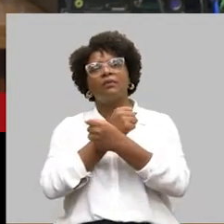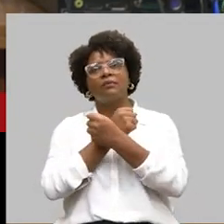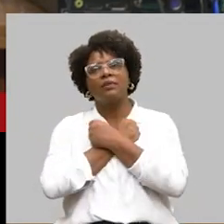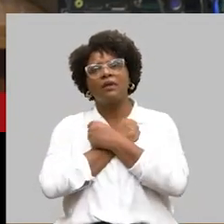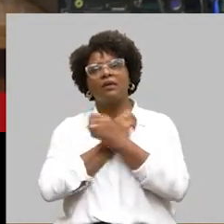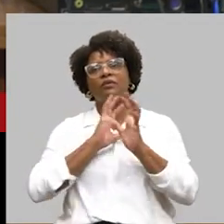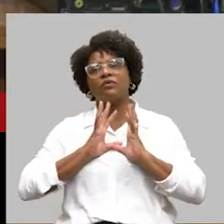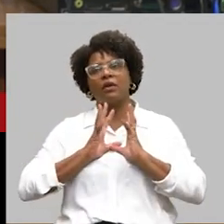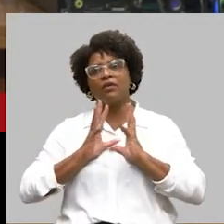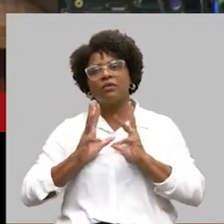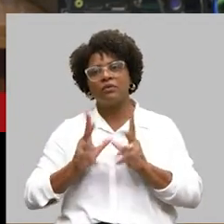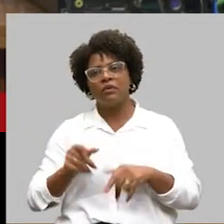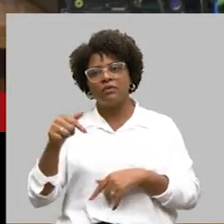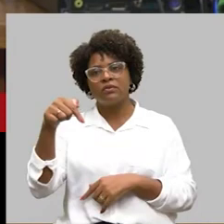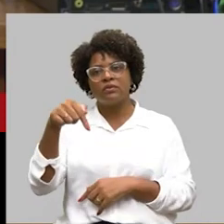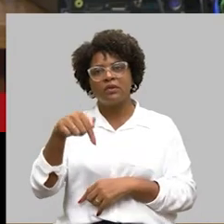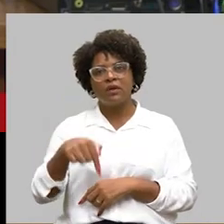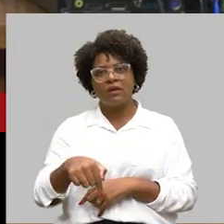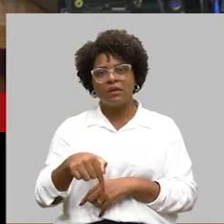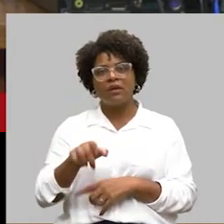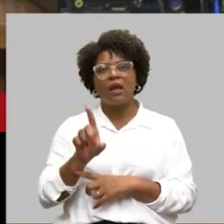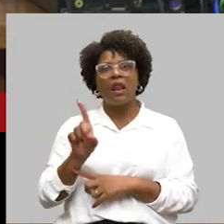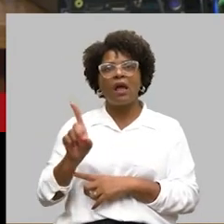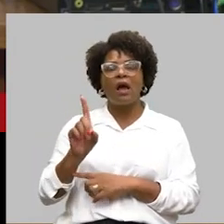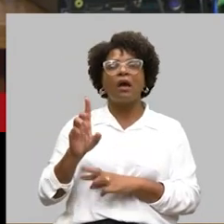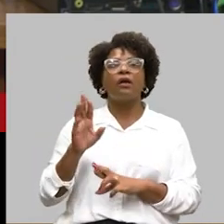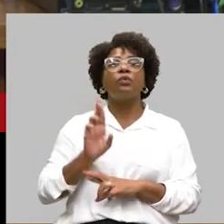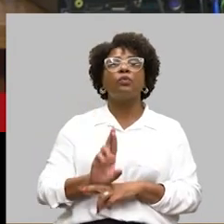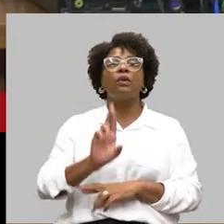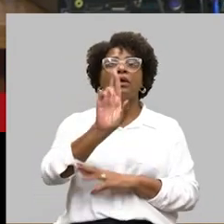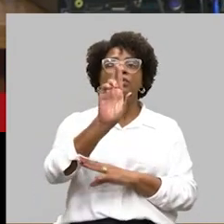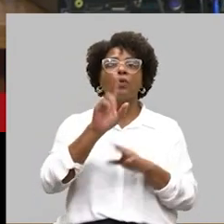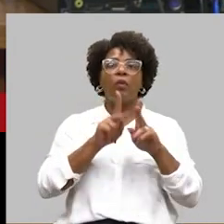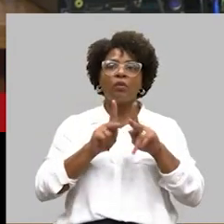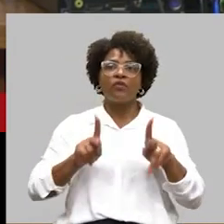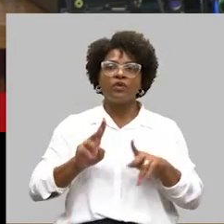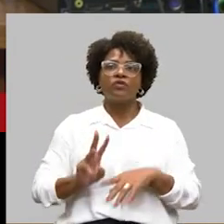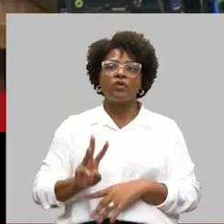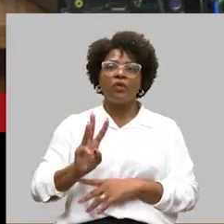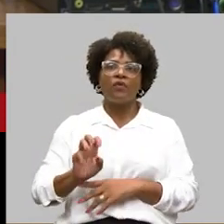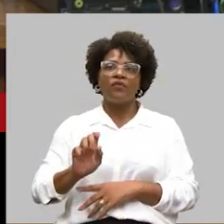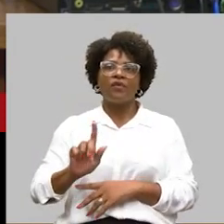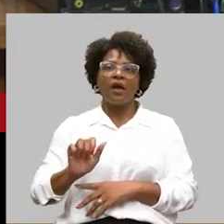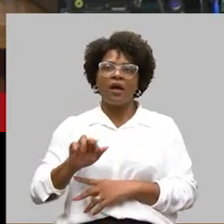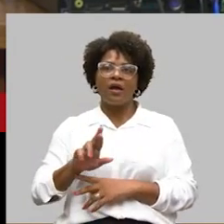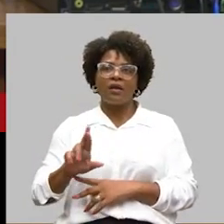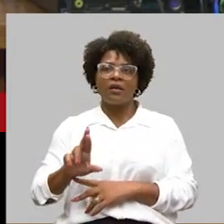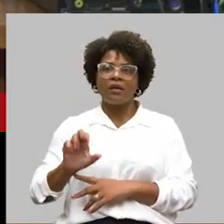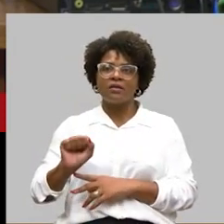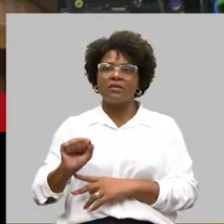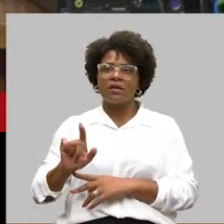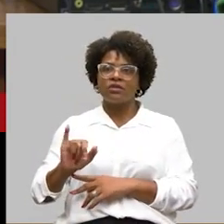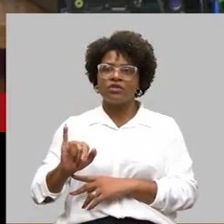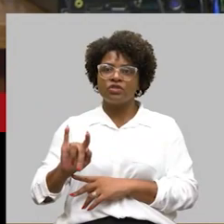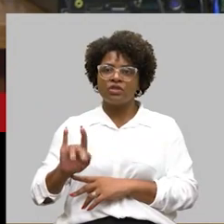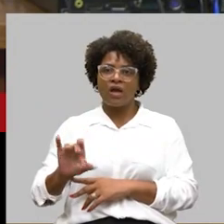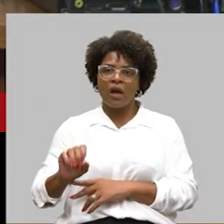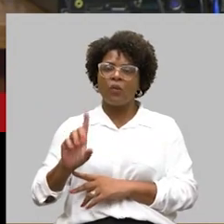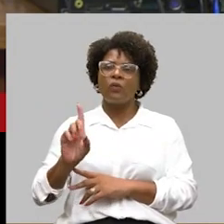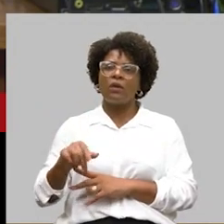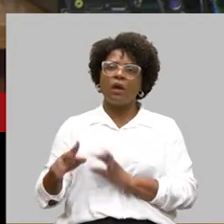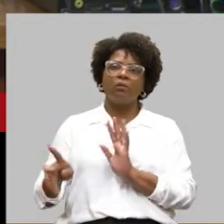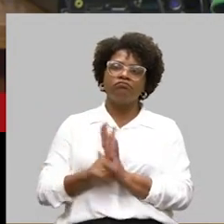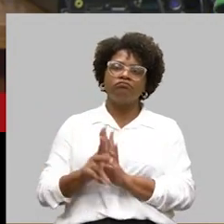todos e a todas do nosso magnífico reitor Professor Wagner Santiago o reitor de uma Universidade